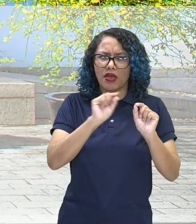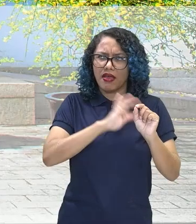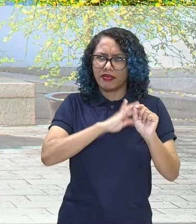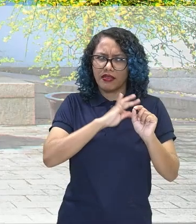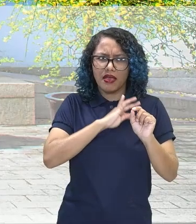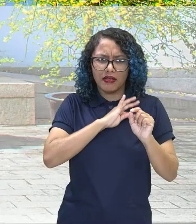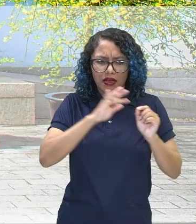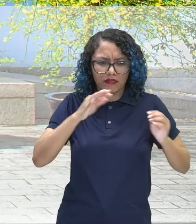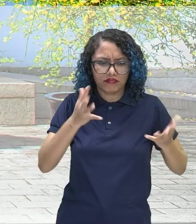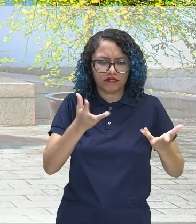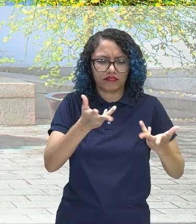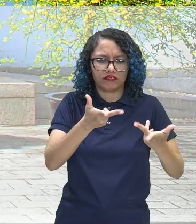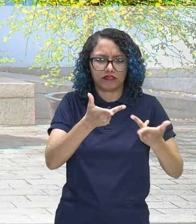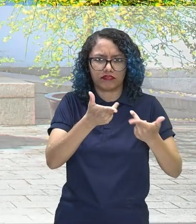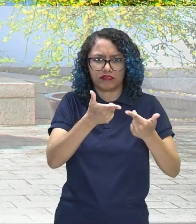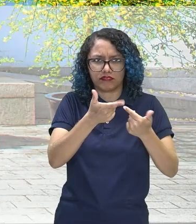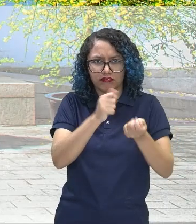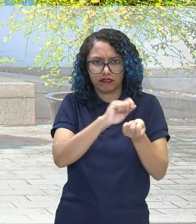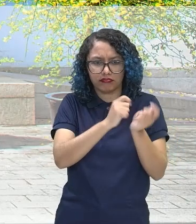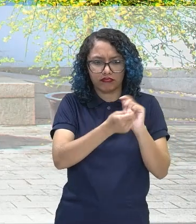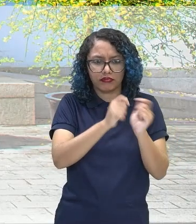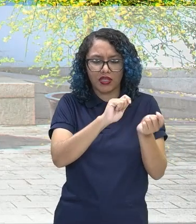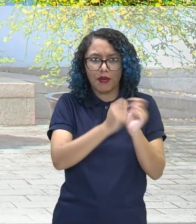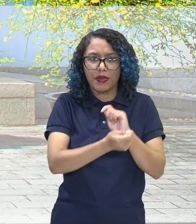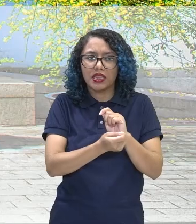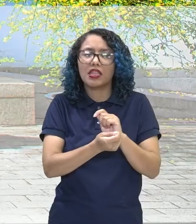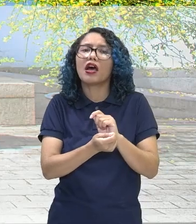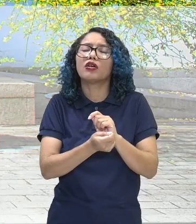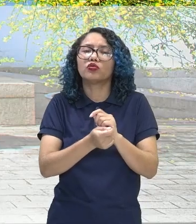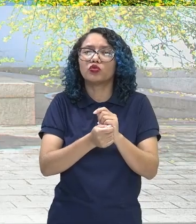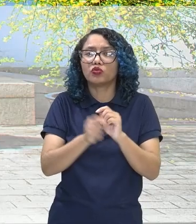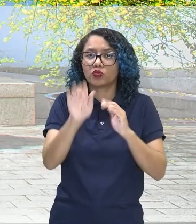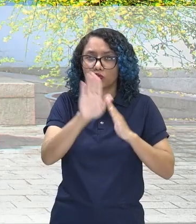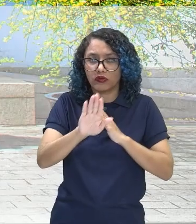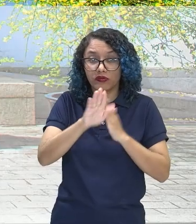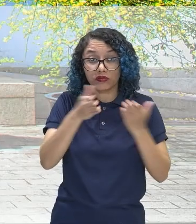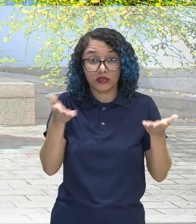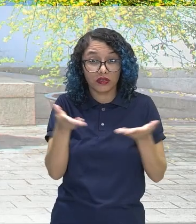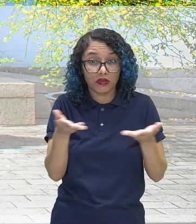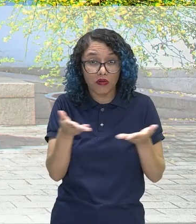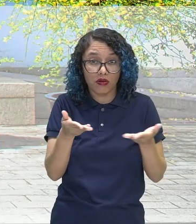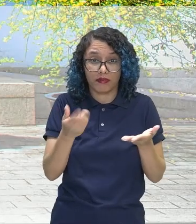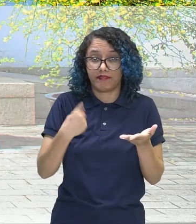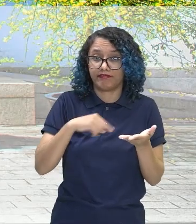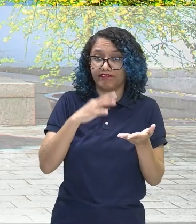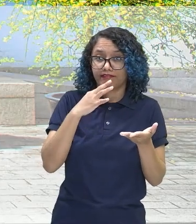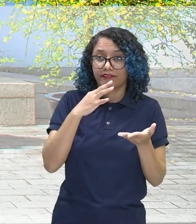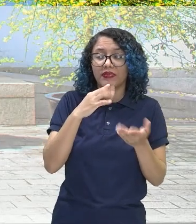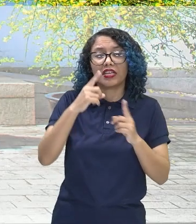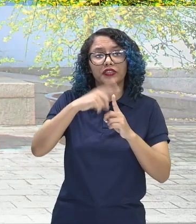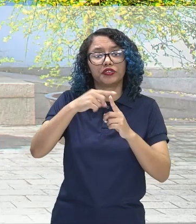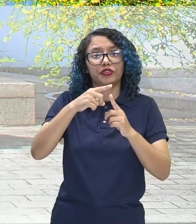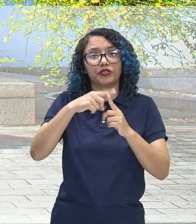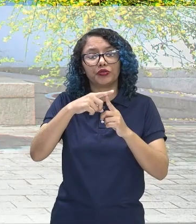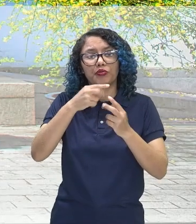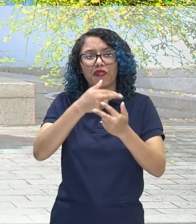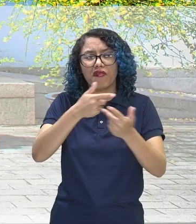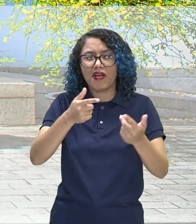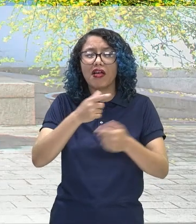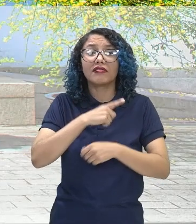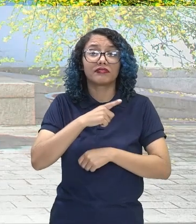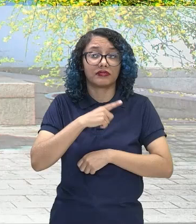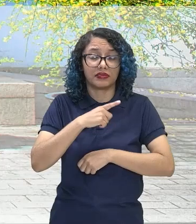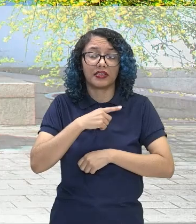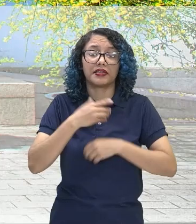e transformando, né, no Kung Fu que nós conhecemos hoje. Lembrando que existem vários estilos. E falando